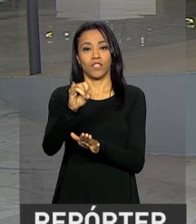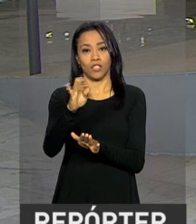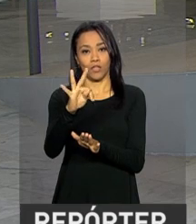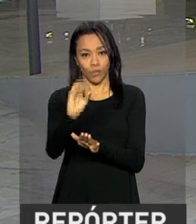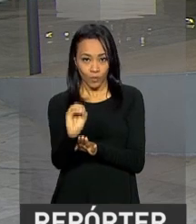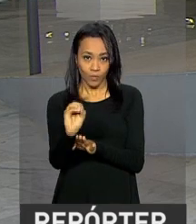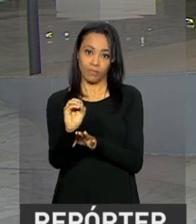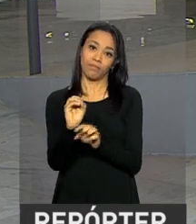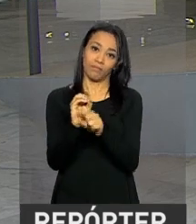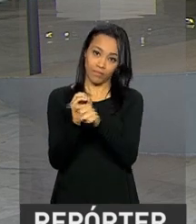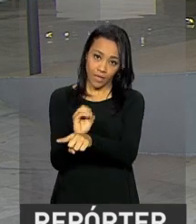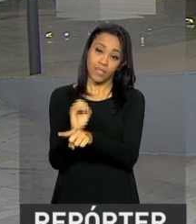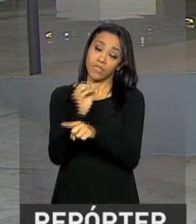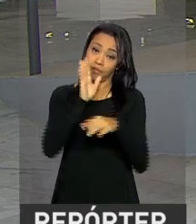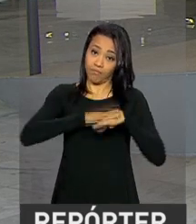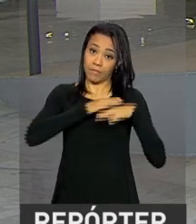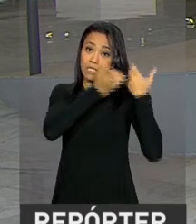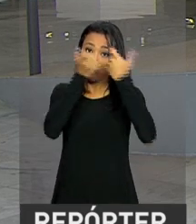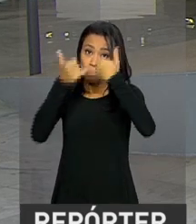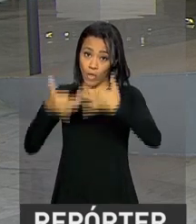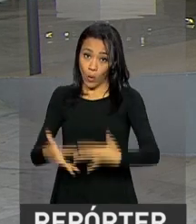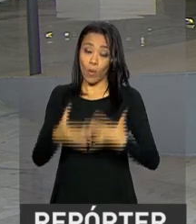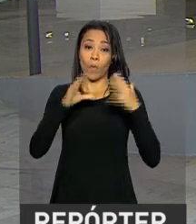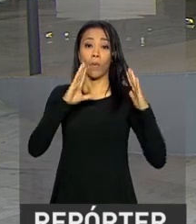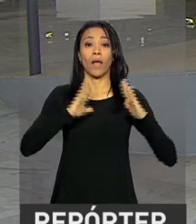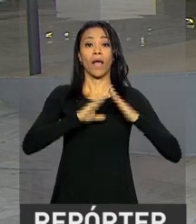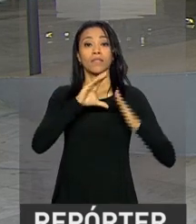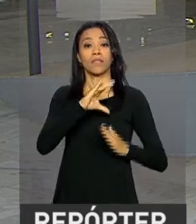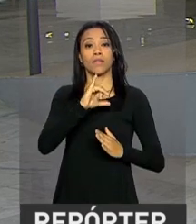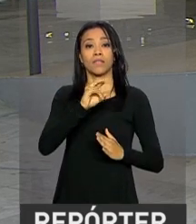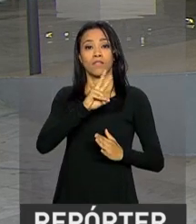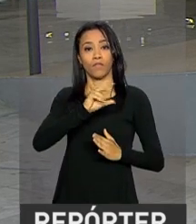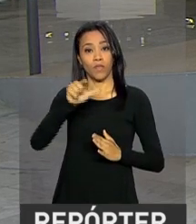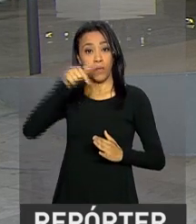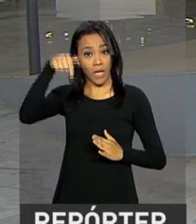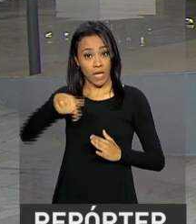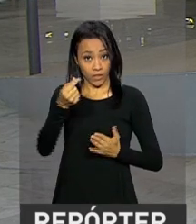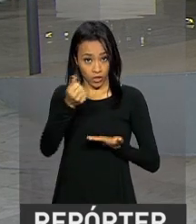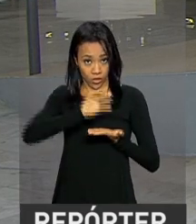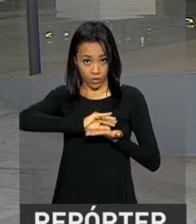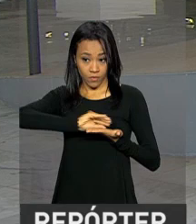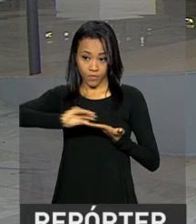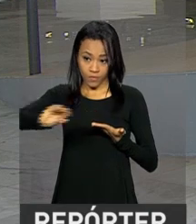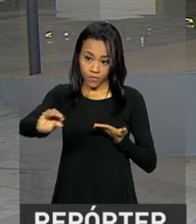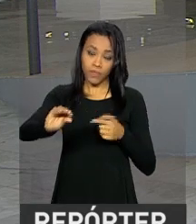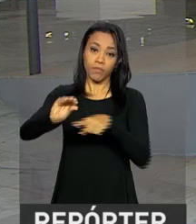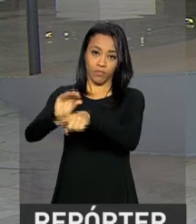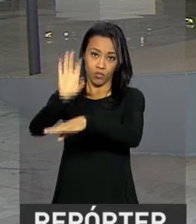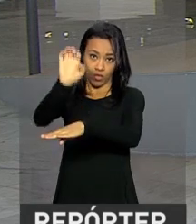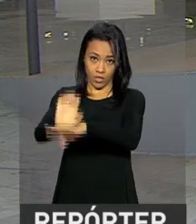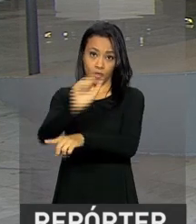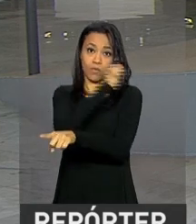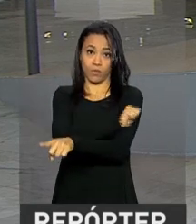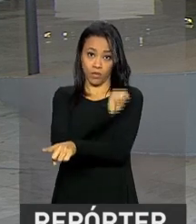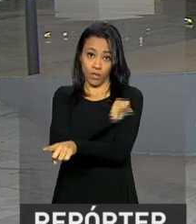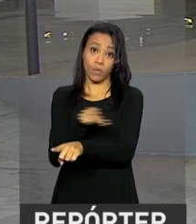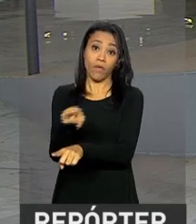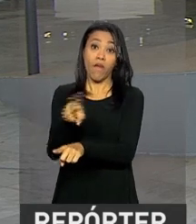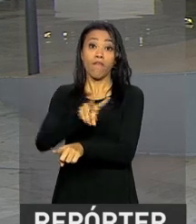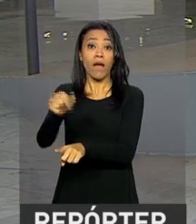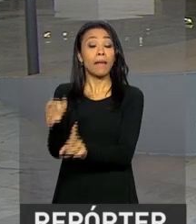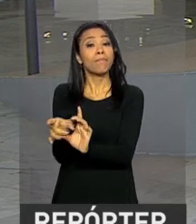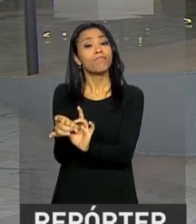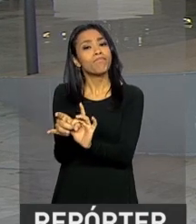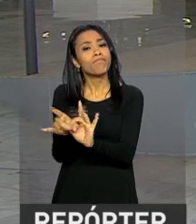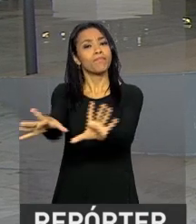Segundo explicou a Casa Civil da Presidência da República, essa verba que vai ser transferida para o Estado do Rio de Janeiro vai